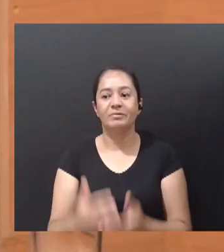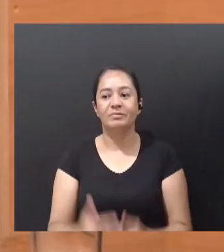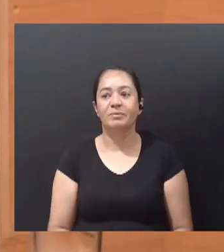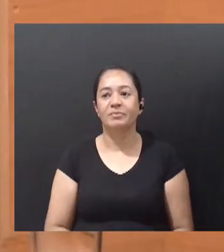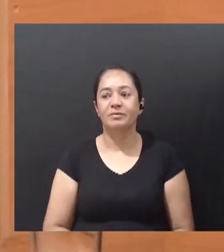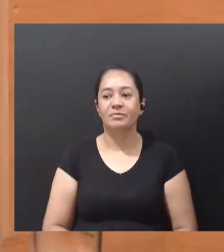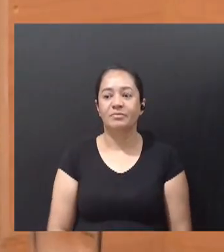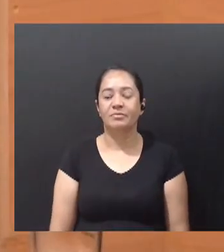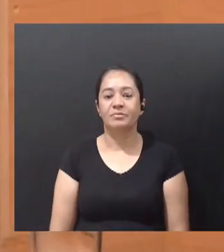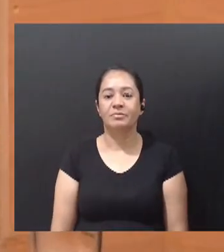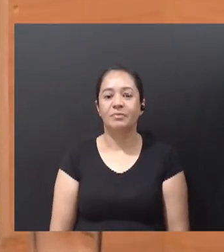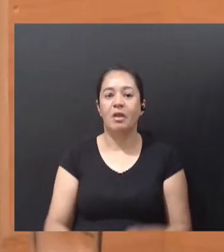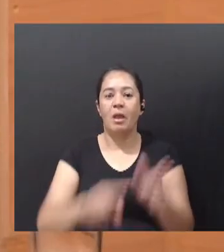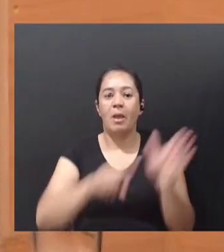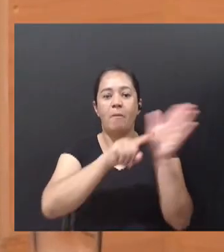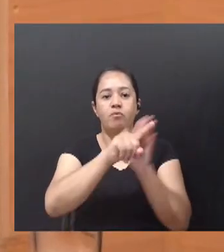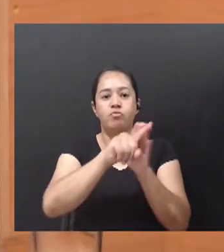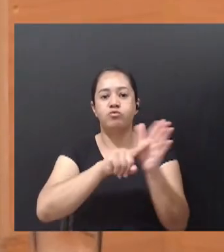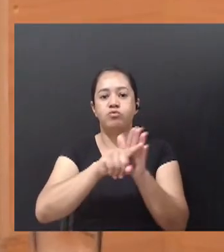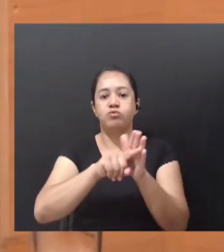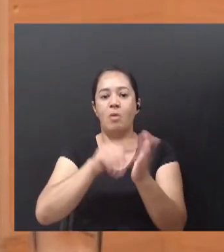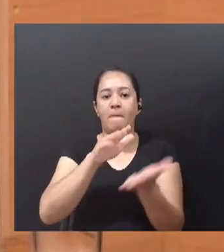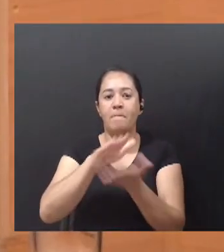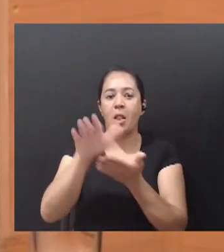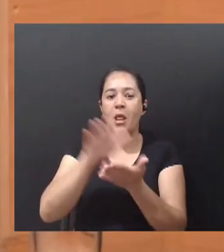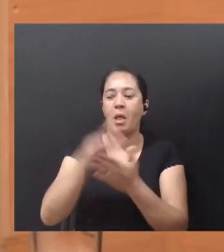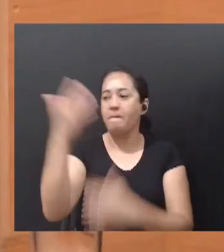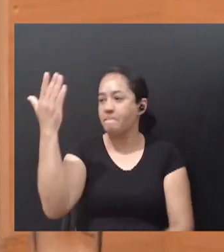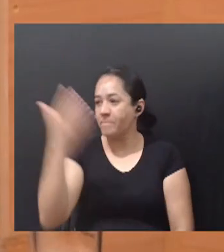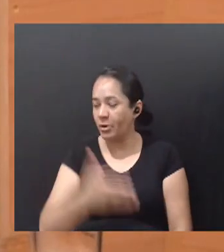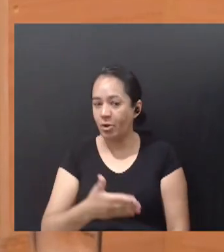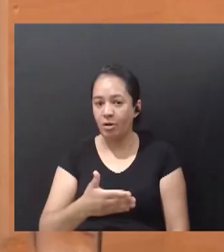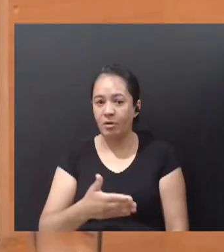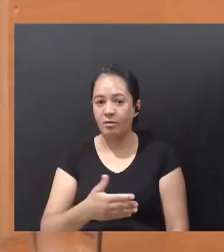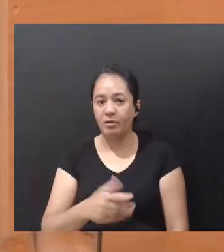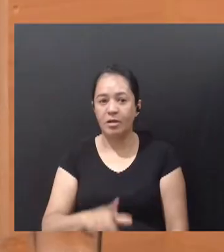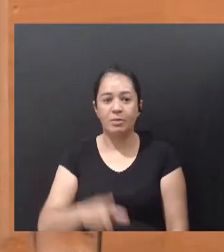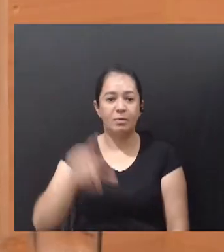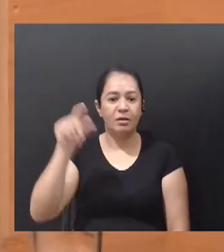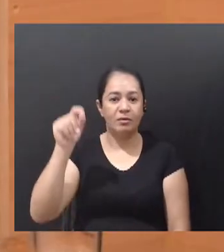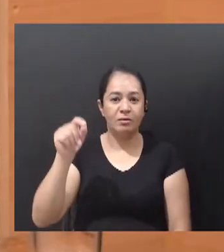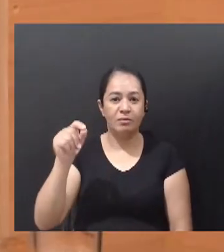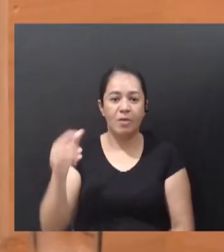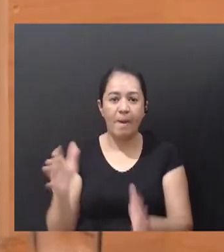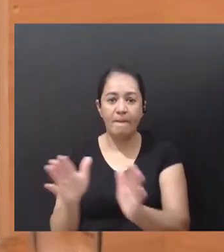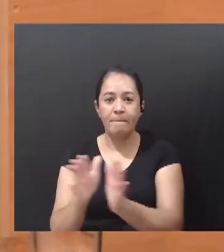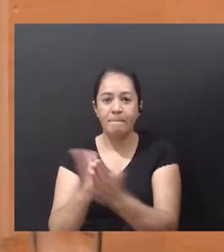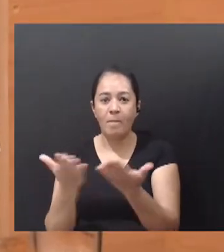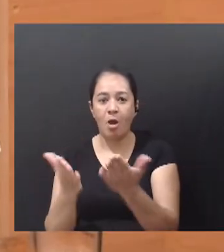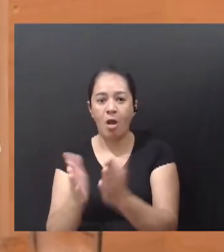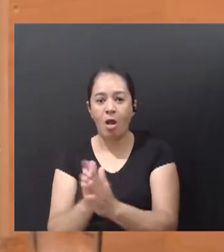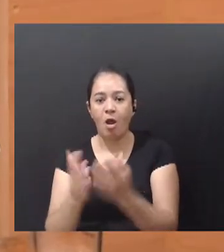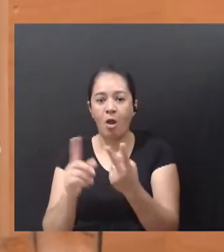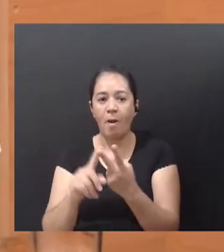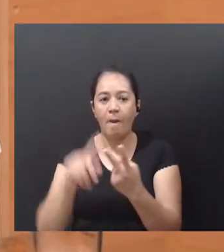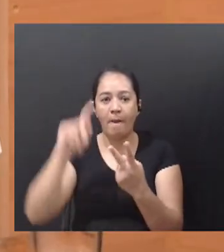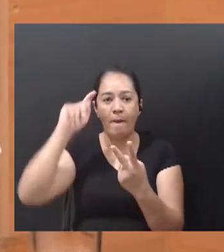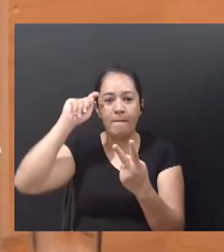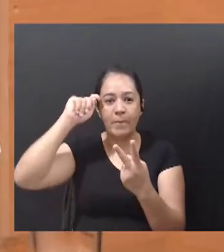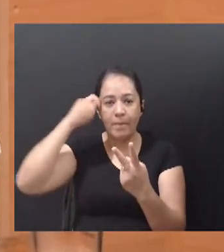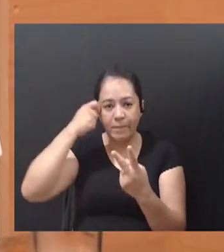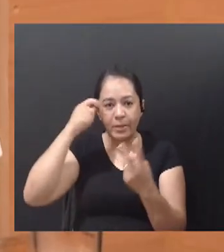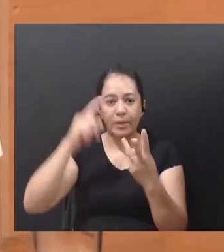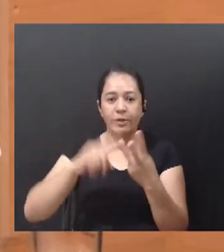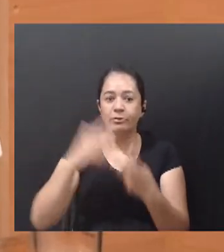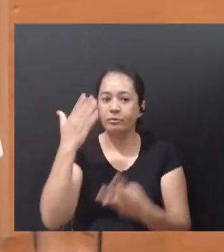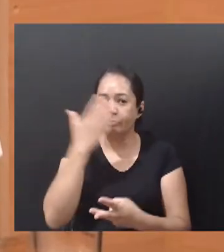pesquisas publicadas provam, preferencialmente, pobre, preto, prostituta para a polícia prender. Pare,